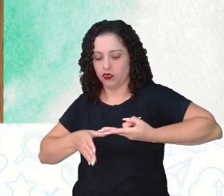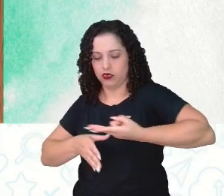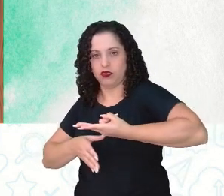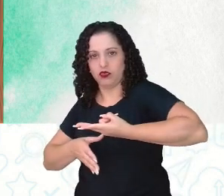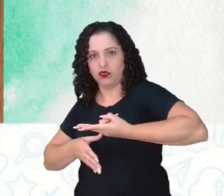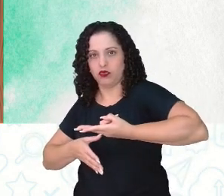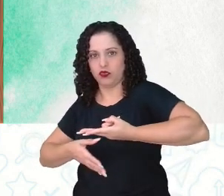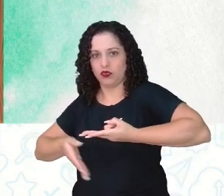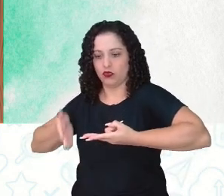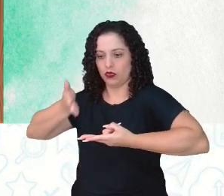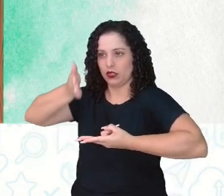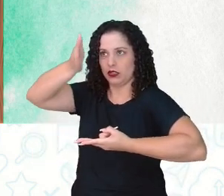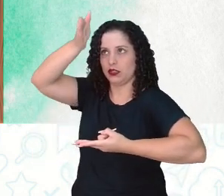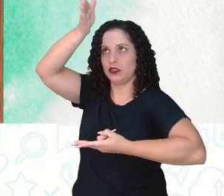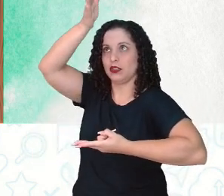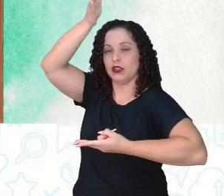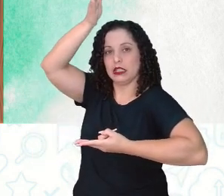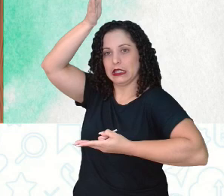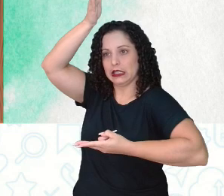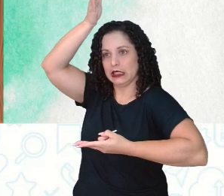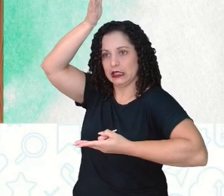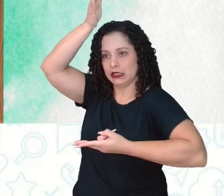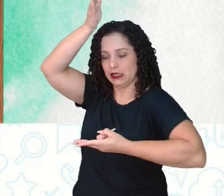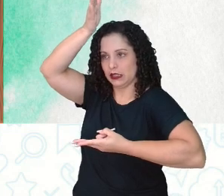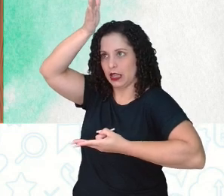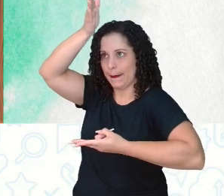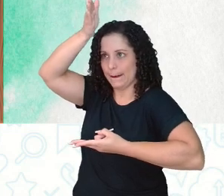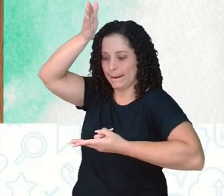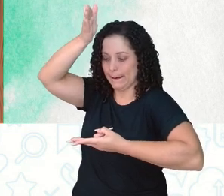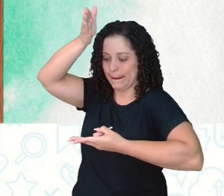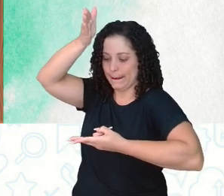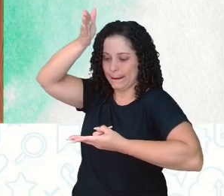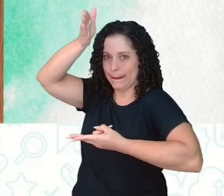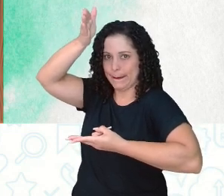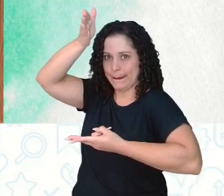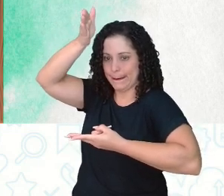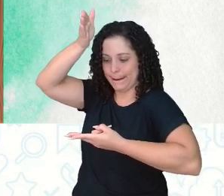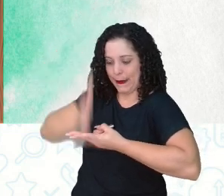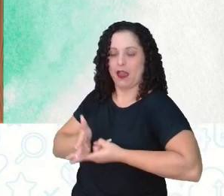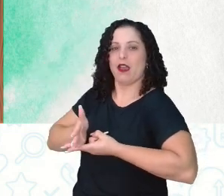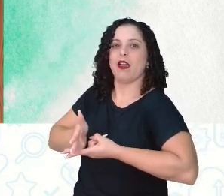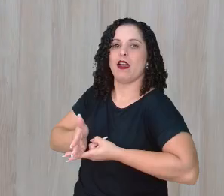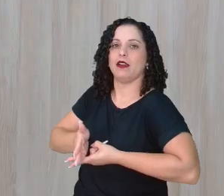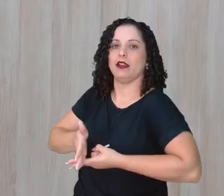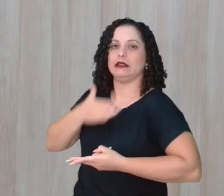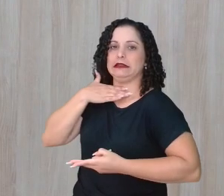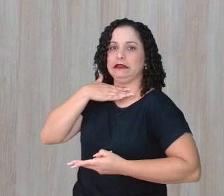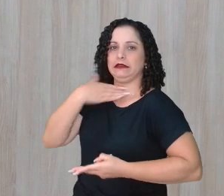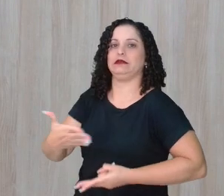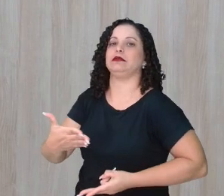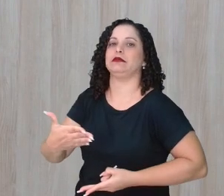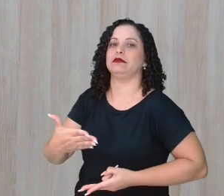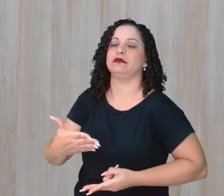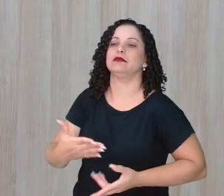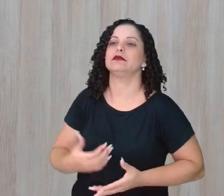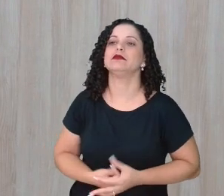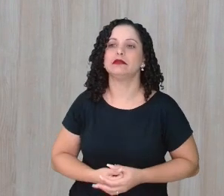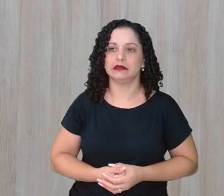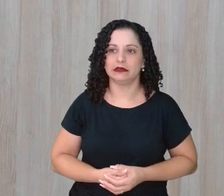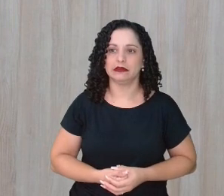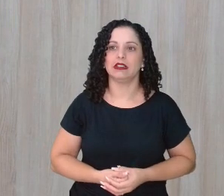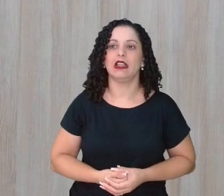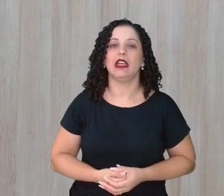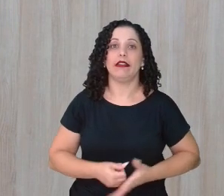posicionava a cabeça bem aí na lâmina, e olha, era realmente terrível, né? Em